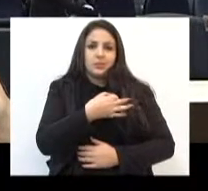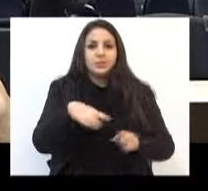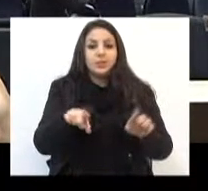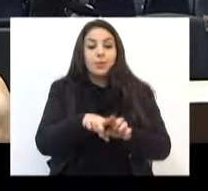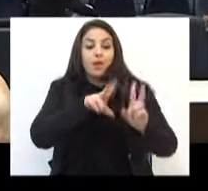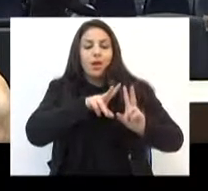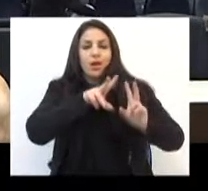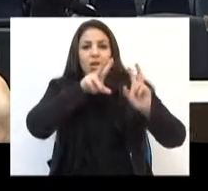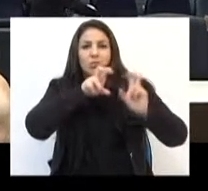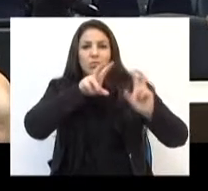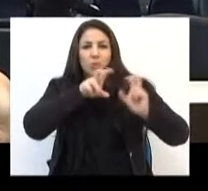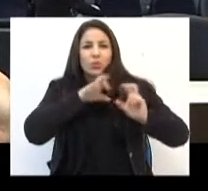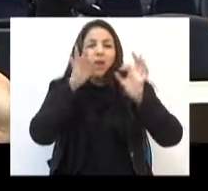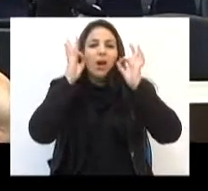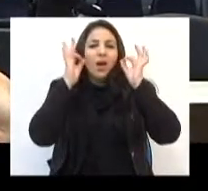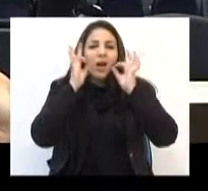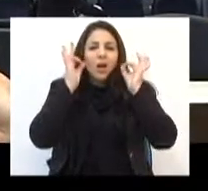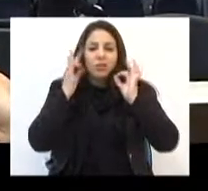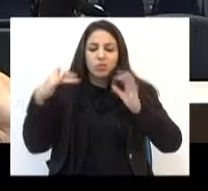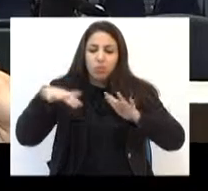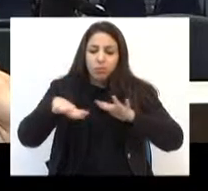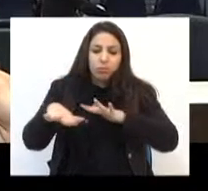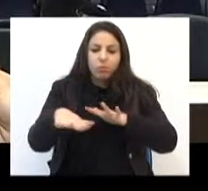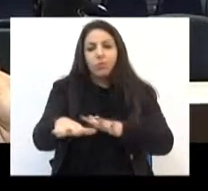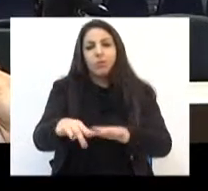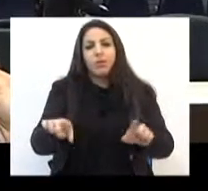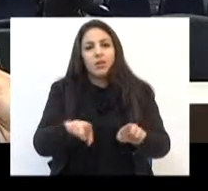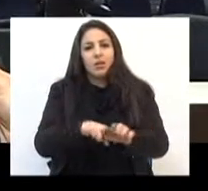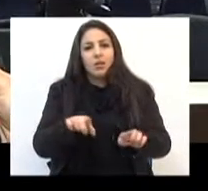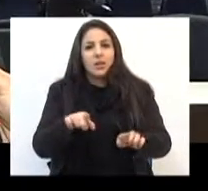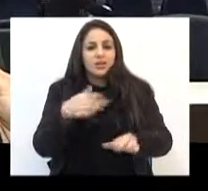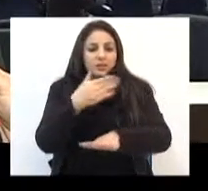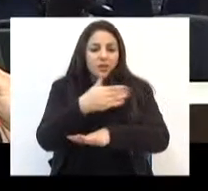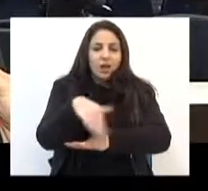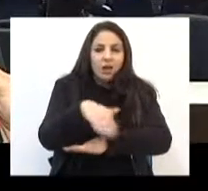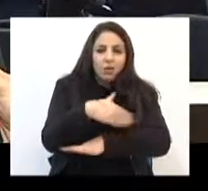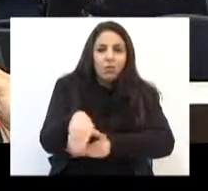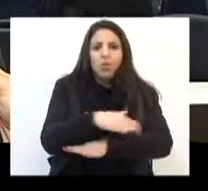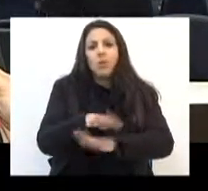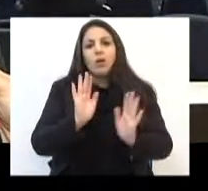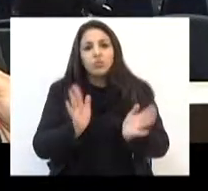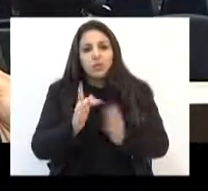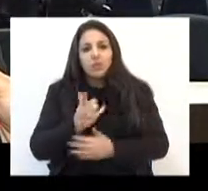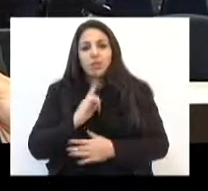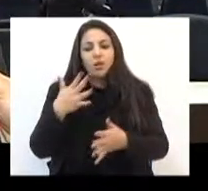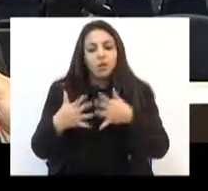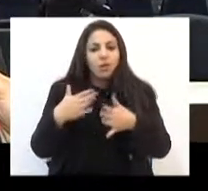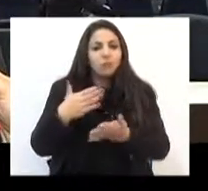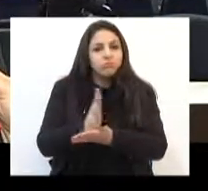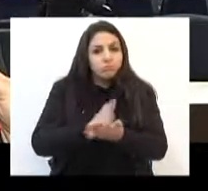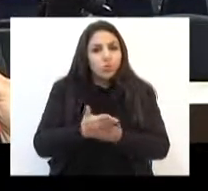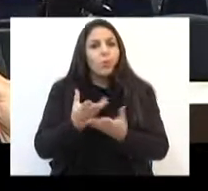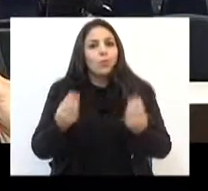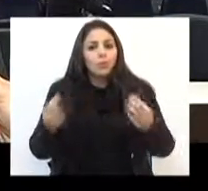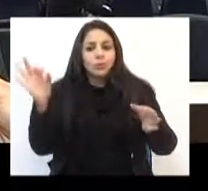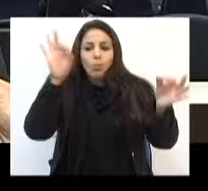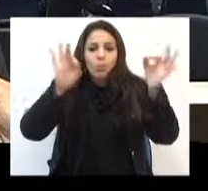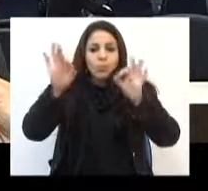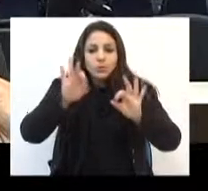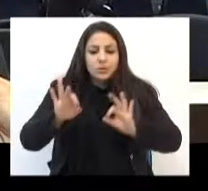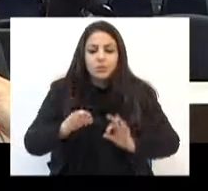da casa prisional corre a céu aberto, afetando a rotina do bairro São Luís Gonzaga. Primeiramente é o mau